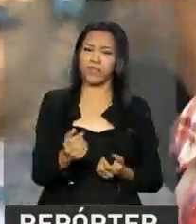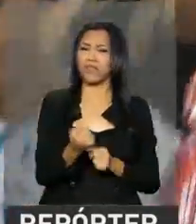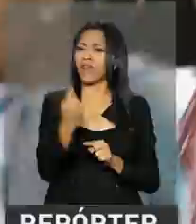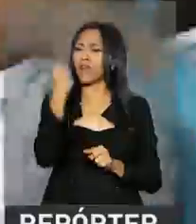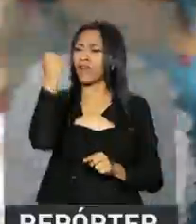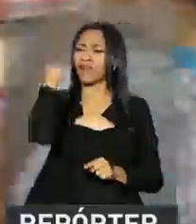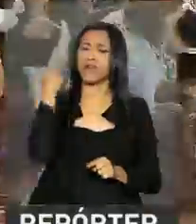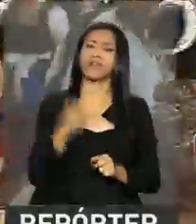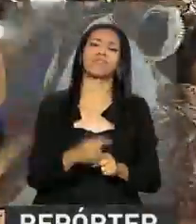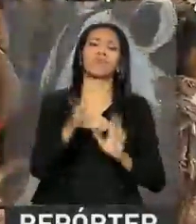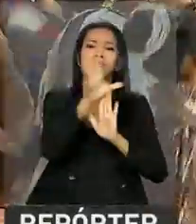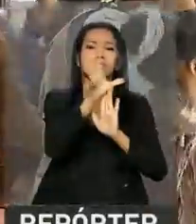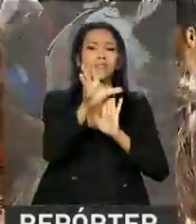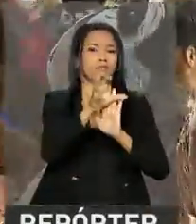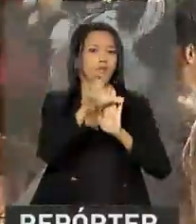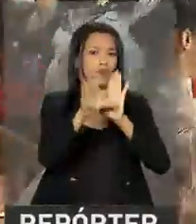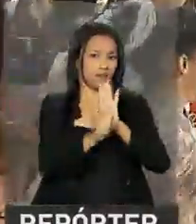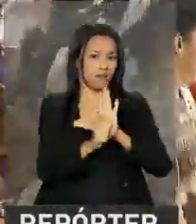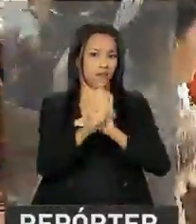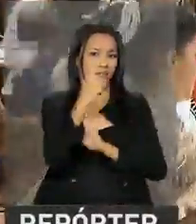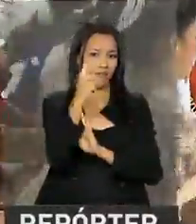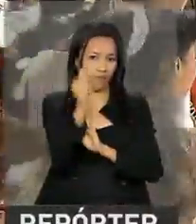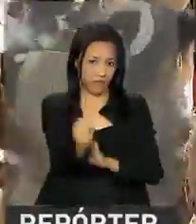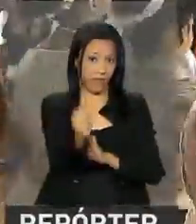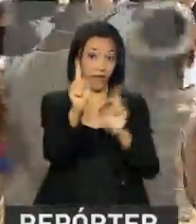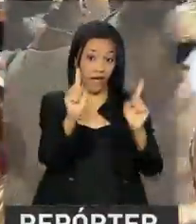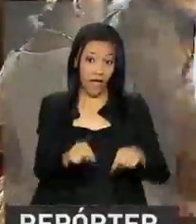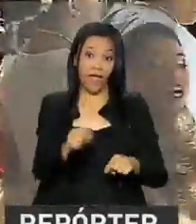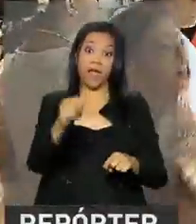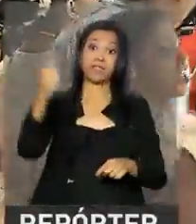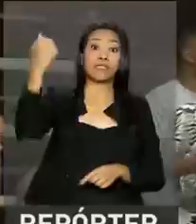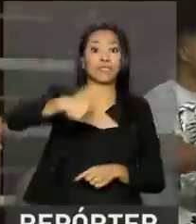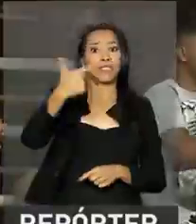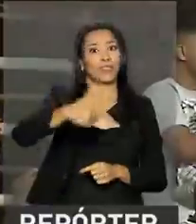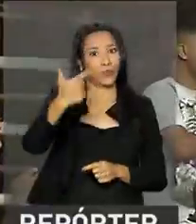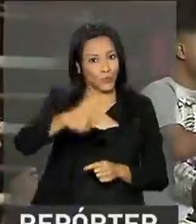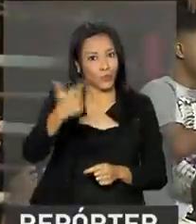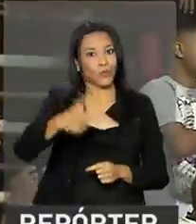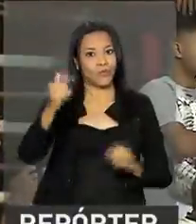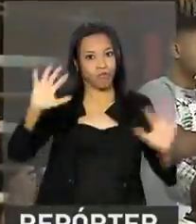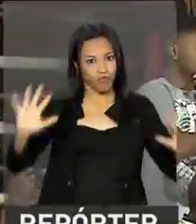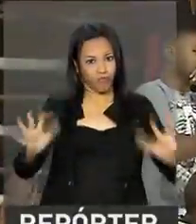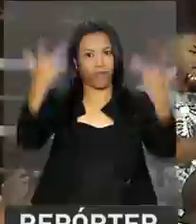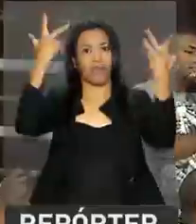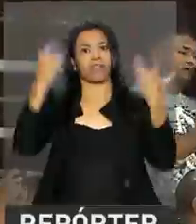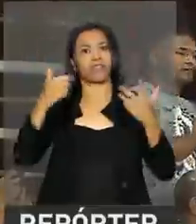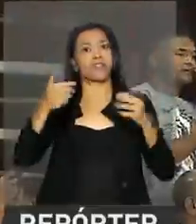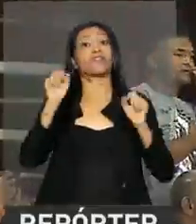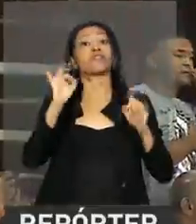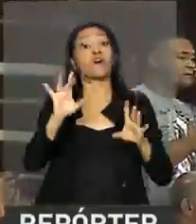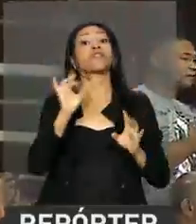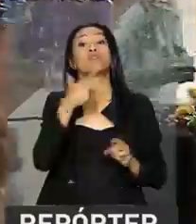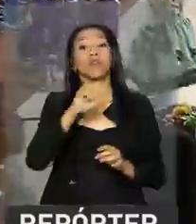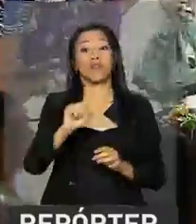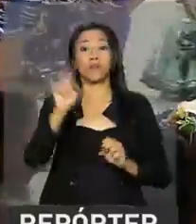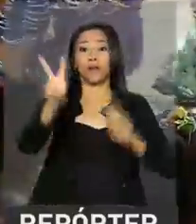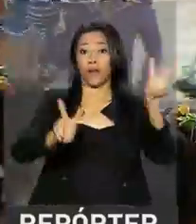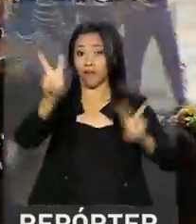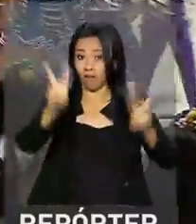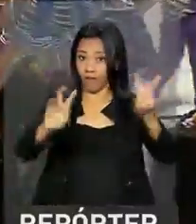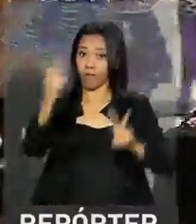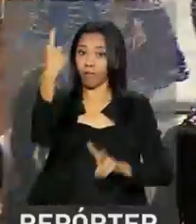o século X são a segunda maior comemoração realizada pelos brasileiros ficando atrás apenas do